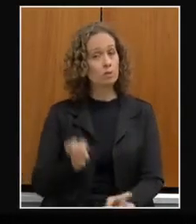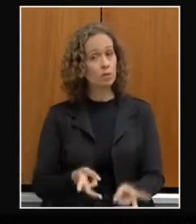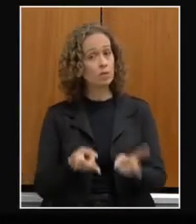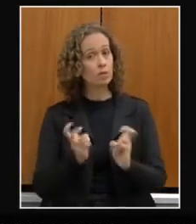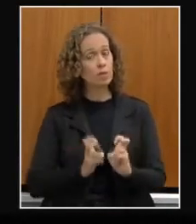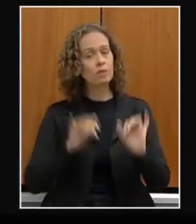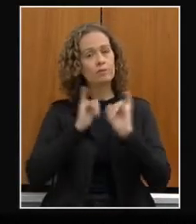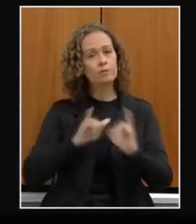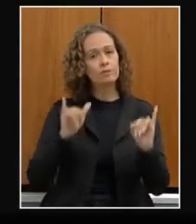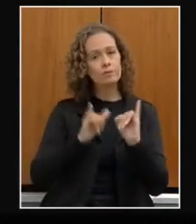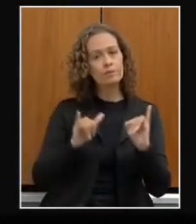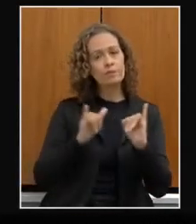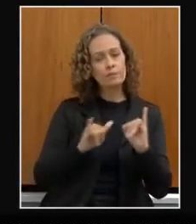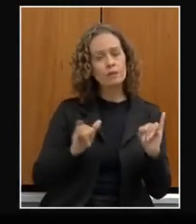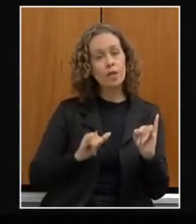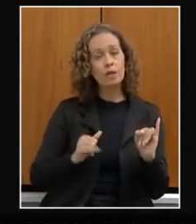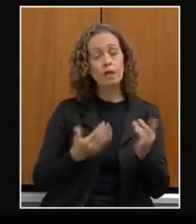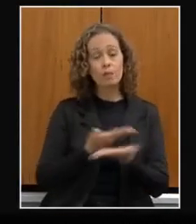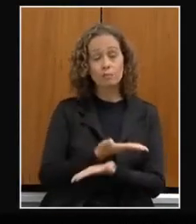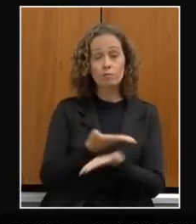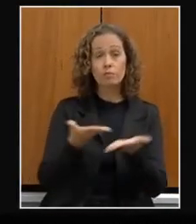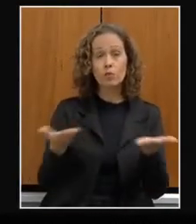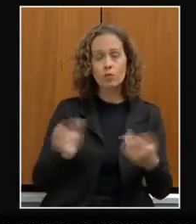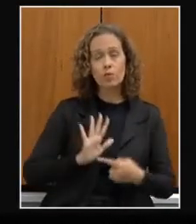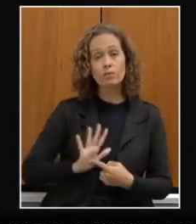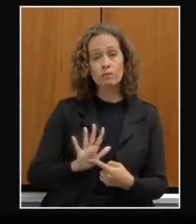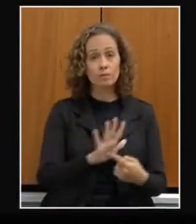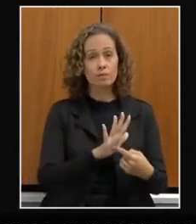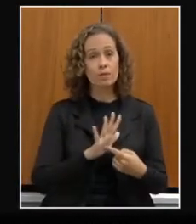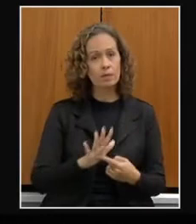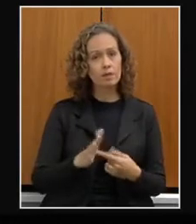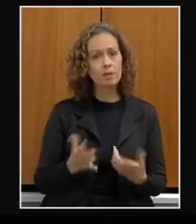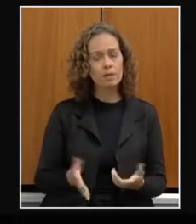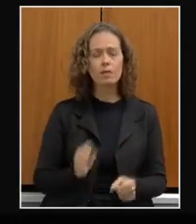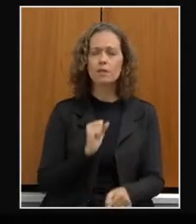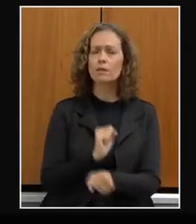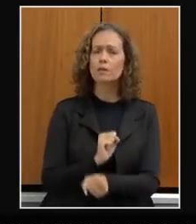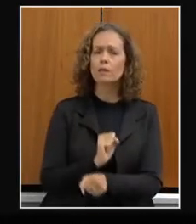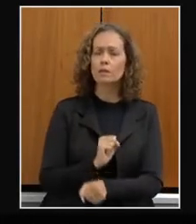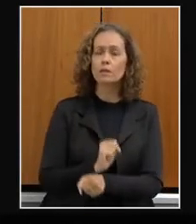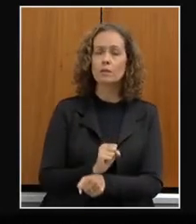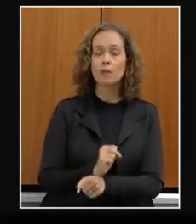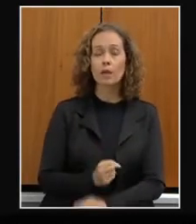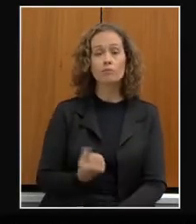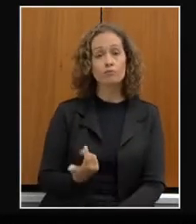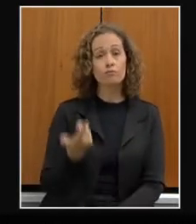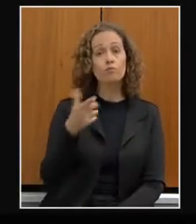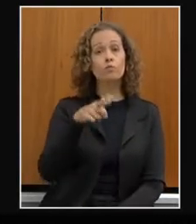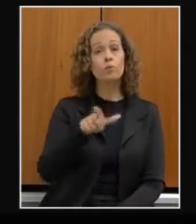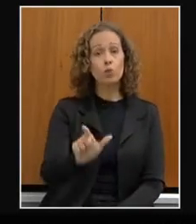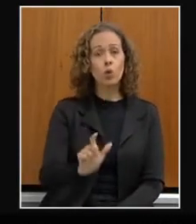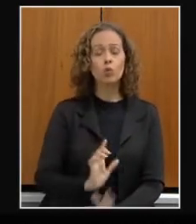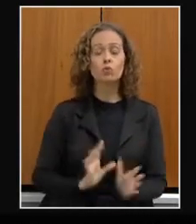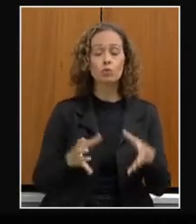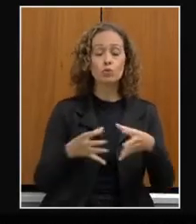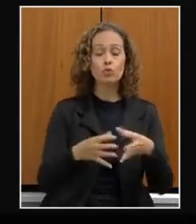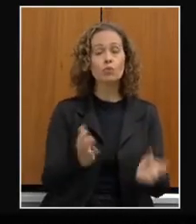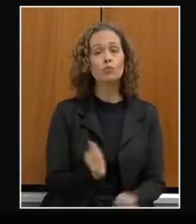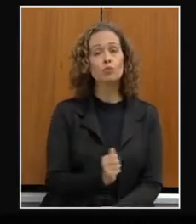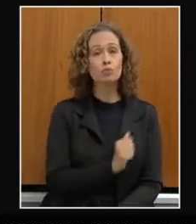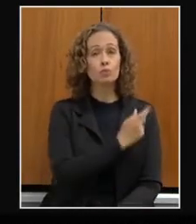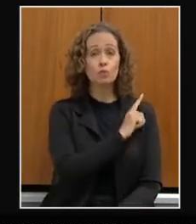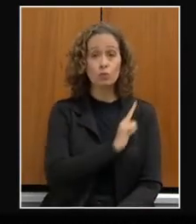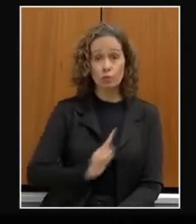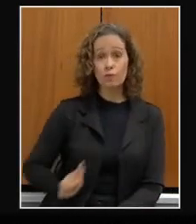manifestação de maneira pública aqui e espero que outras faças do governo hajam também assim